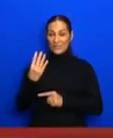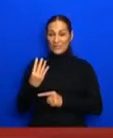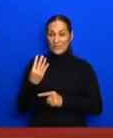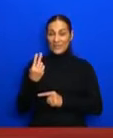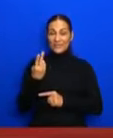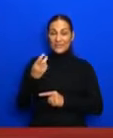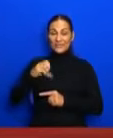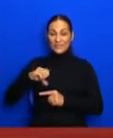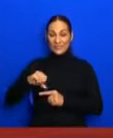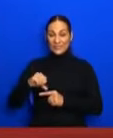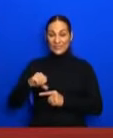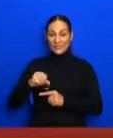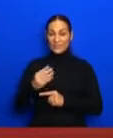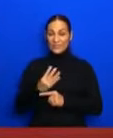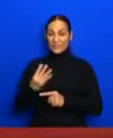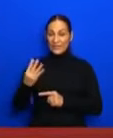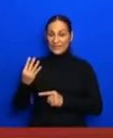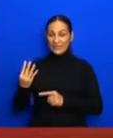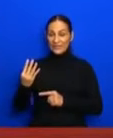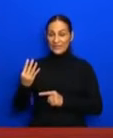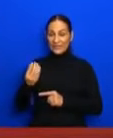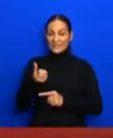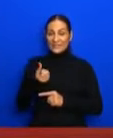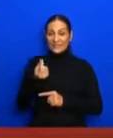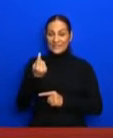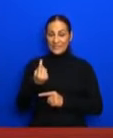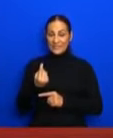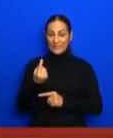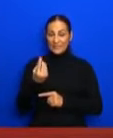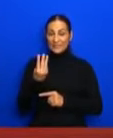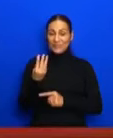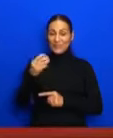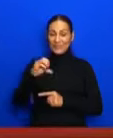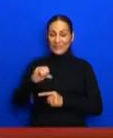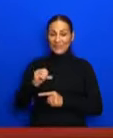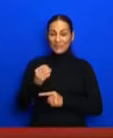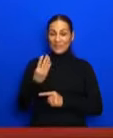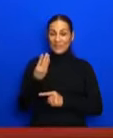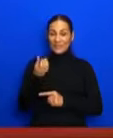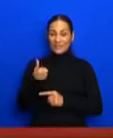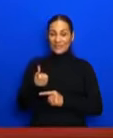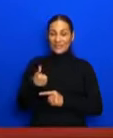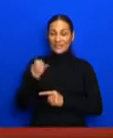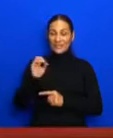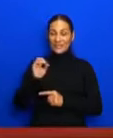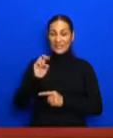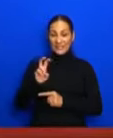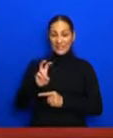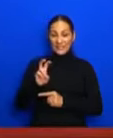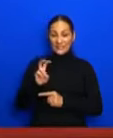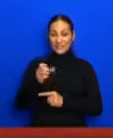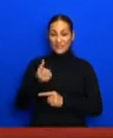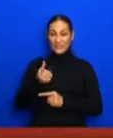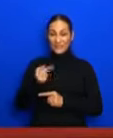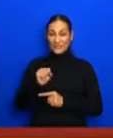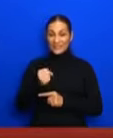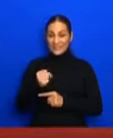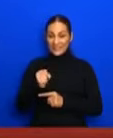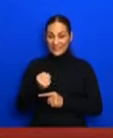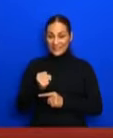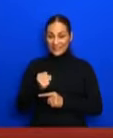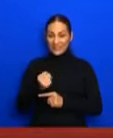84, 29, 44, 61, 39, 46,